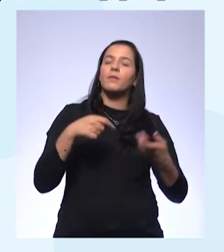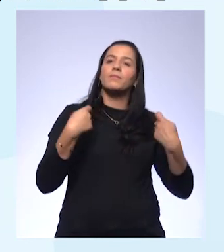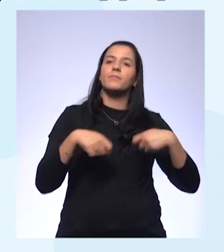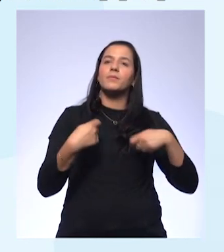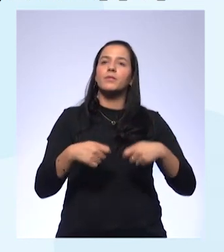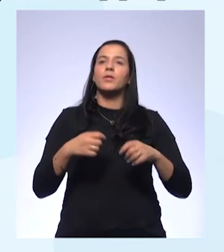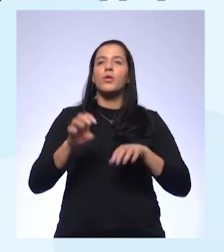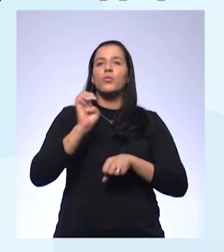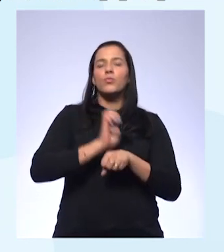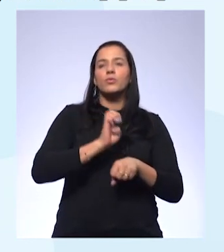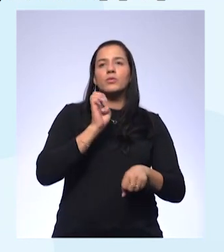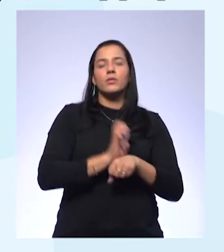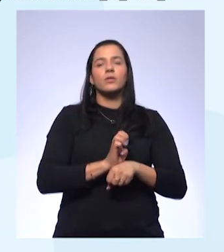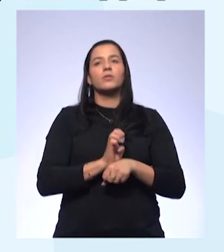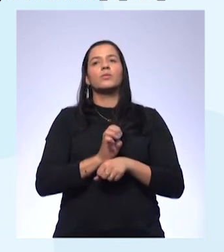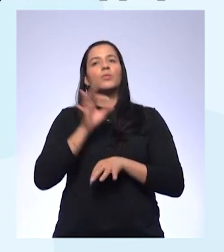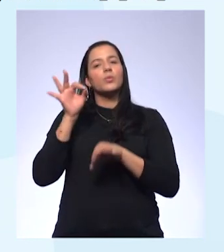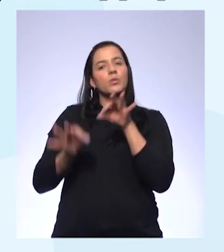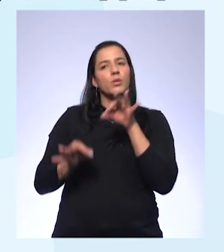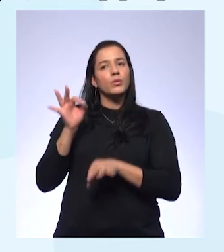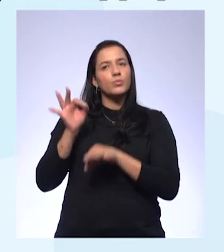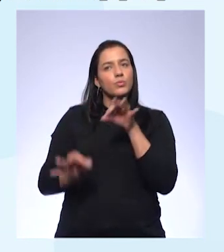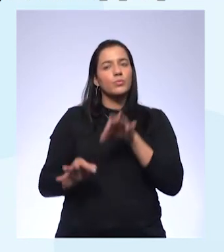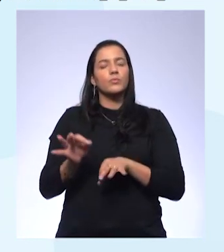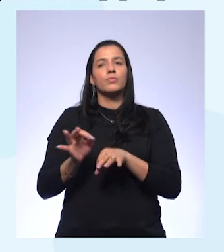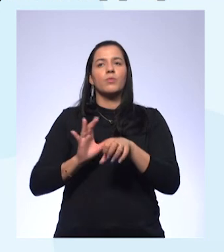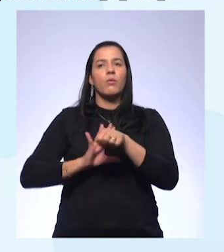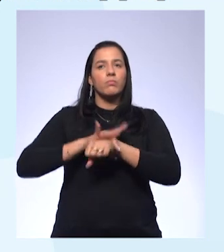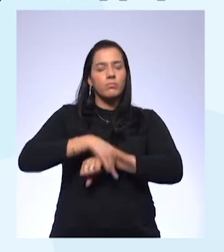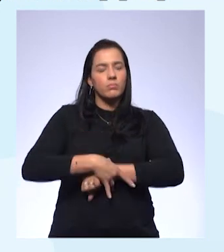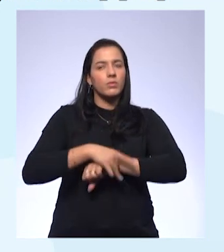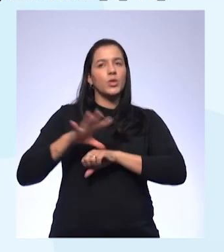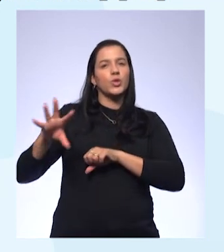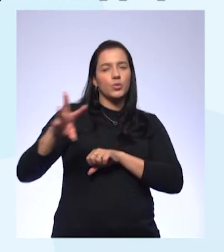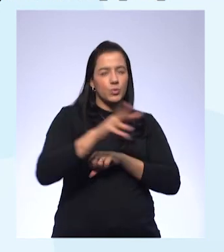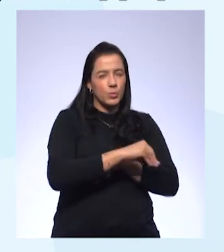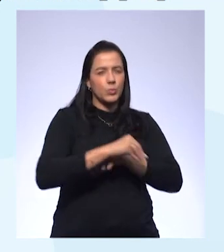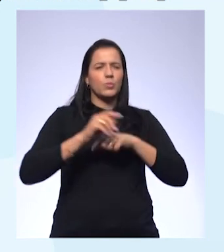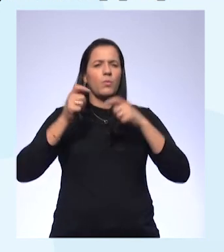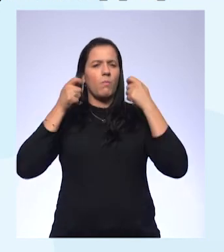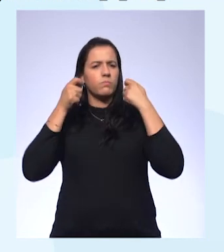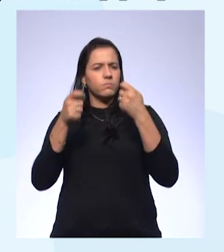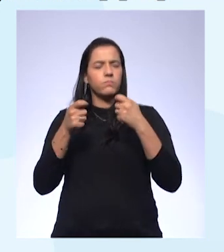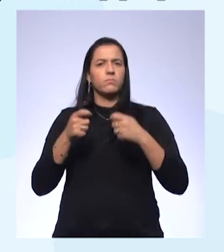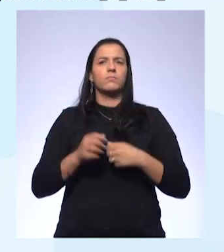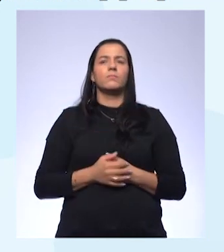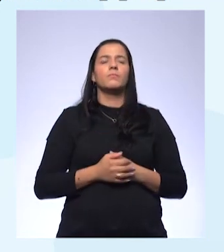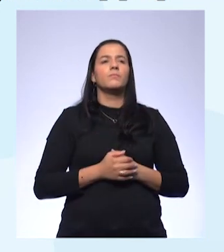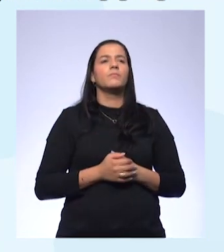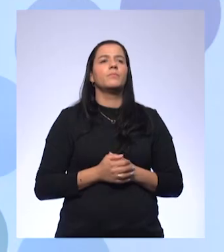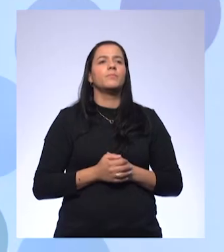do Estado da Justiça, defesa à apreciação de seu ato pelo Poder Judiciário.